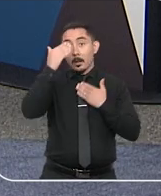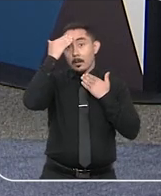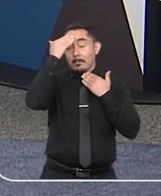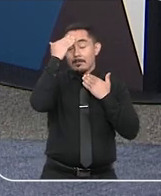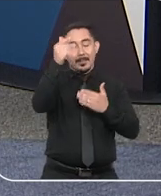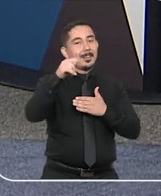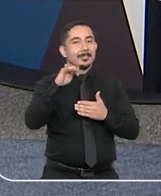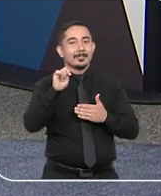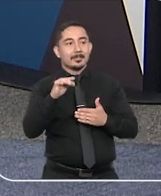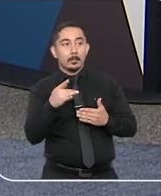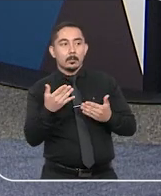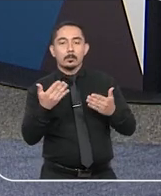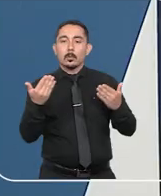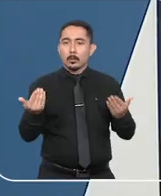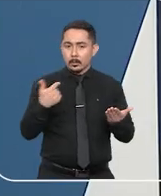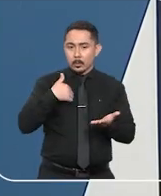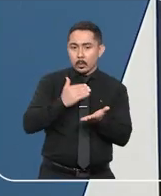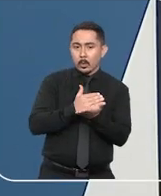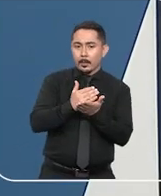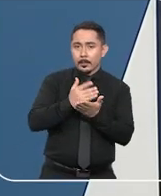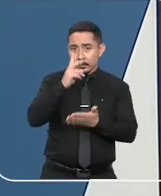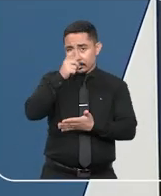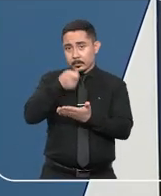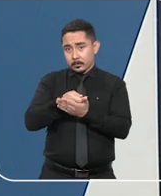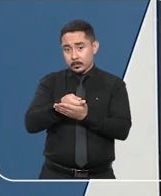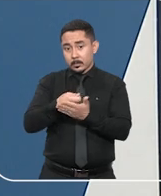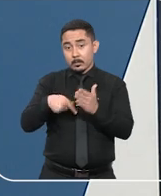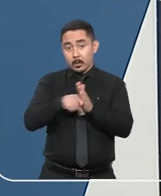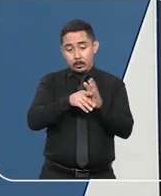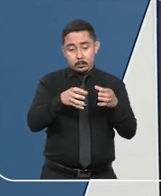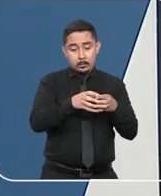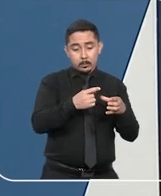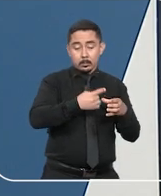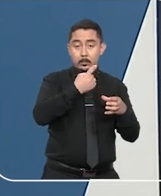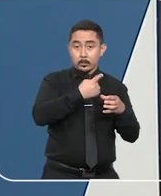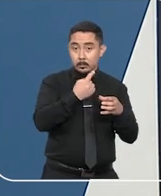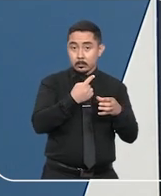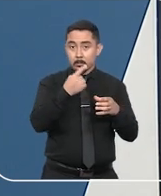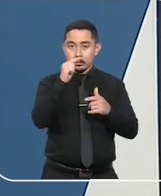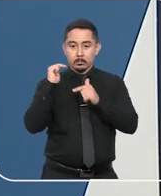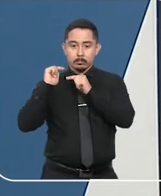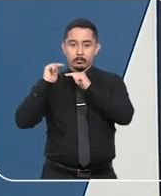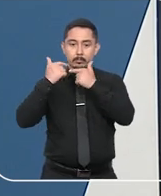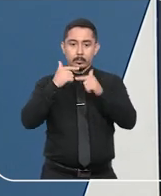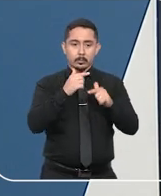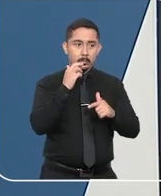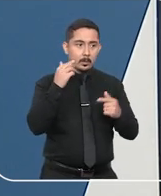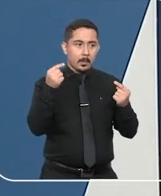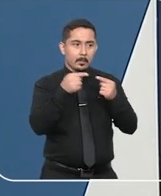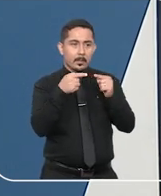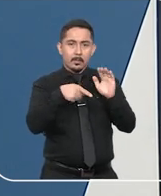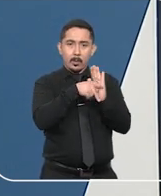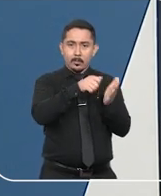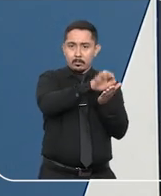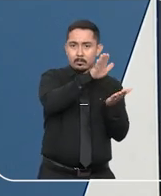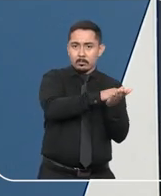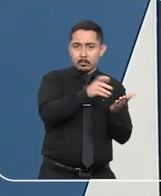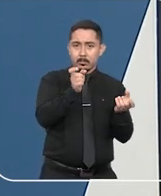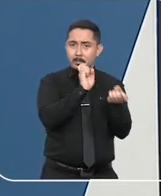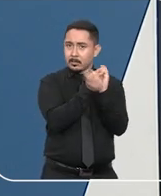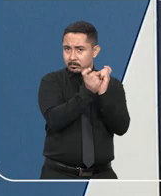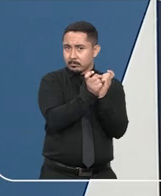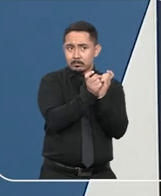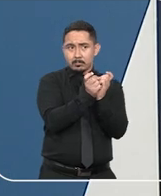Jaffer. Muito obrigado, Kátia. Então, eu vou começar com a decisão da primeira turma de que o herdeiro não responde por